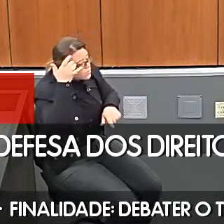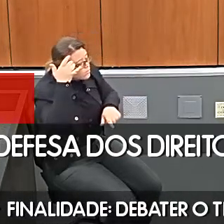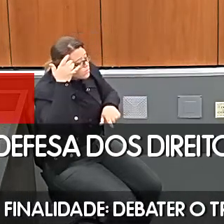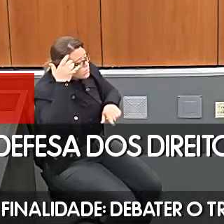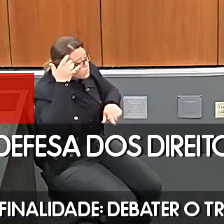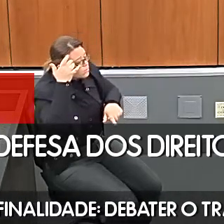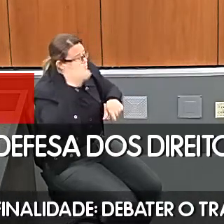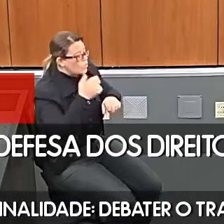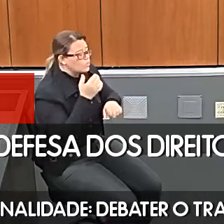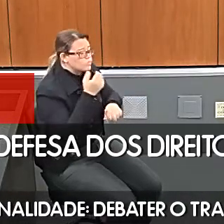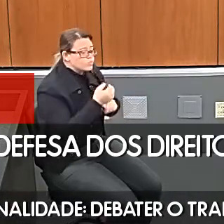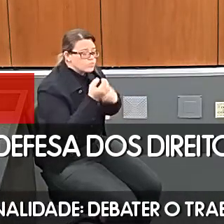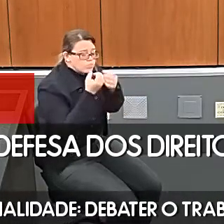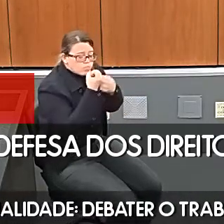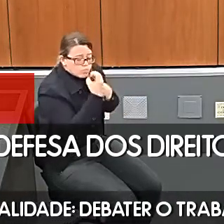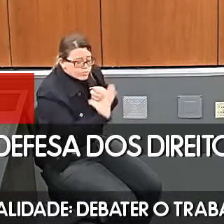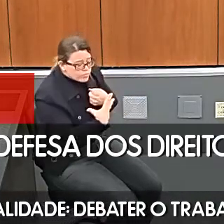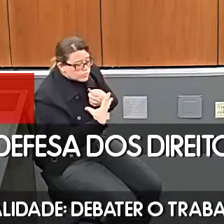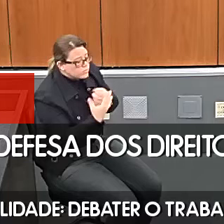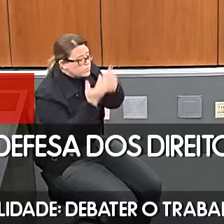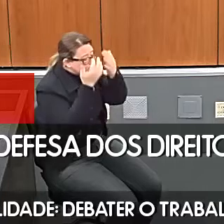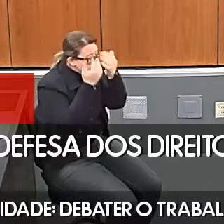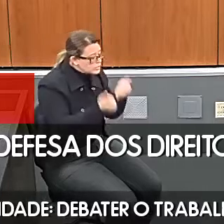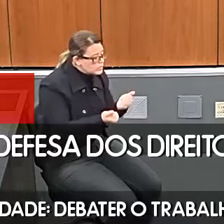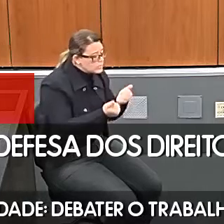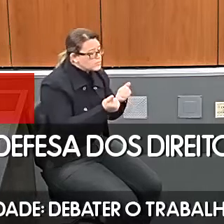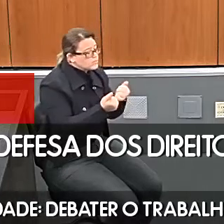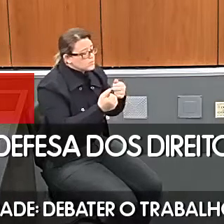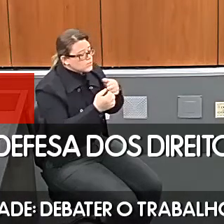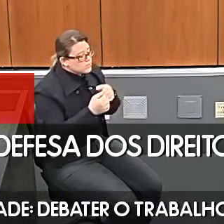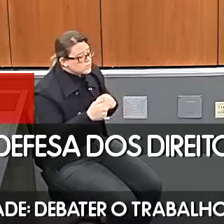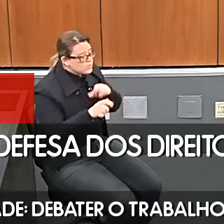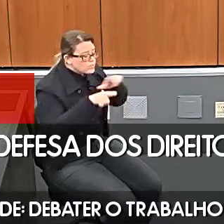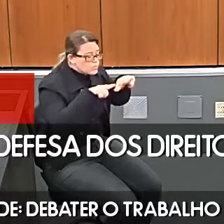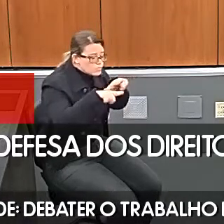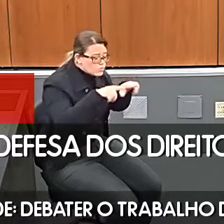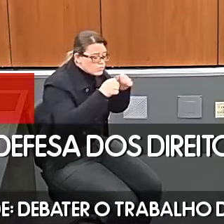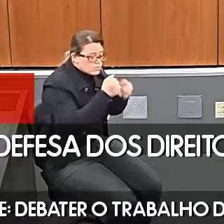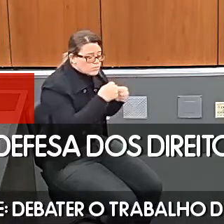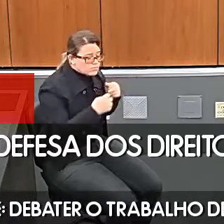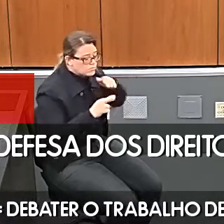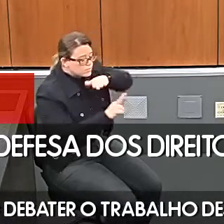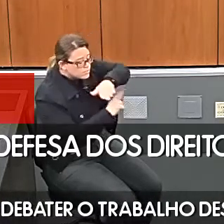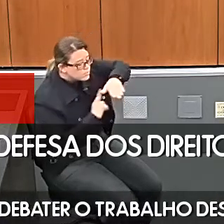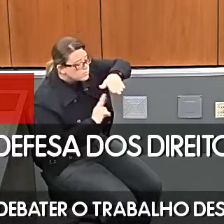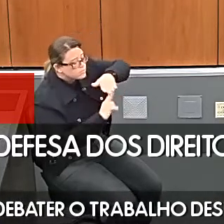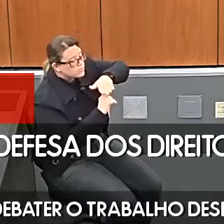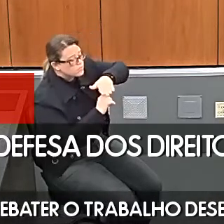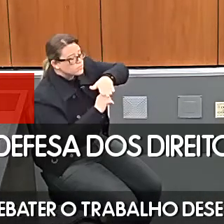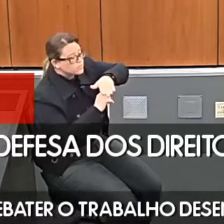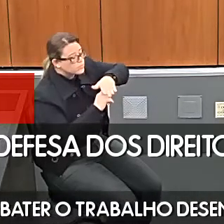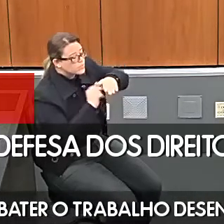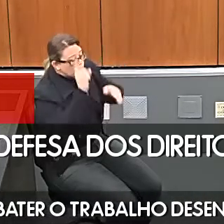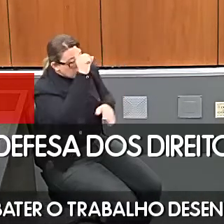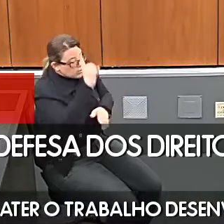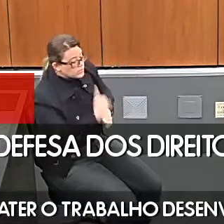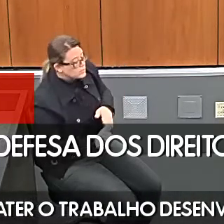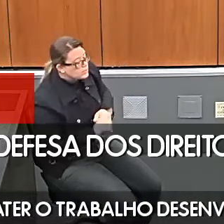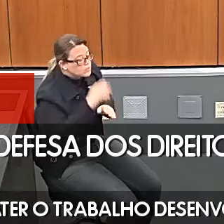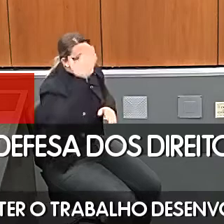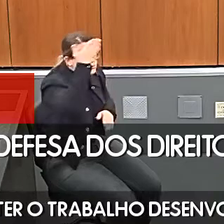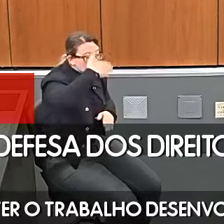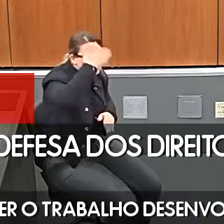que estejam aptos a realizarem o atendimento adequado aos deficientes visuais que utilizam o